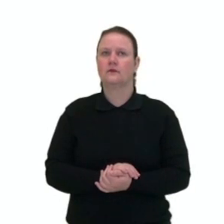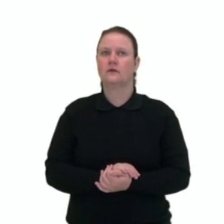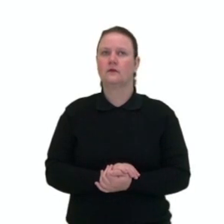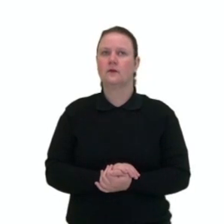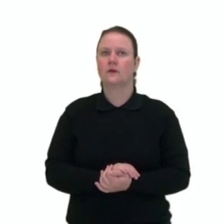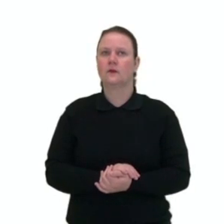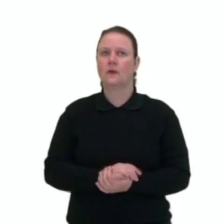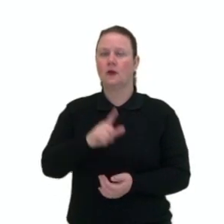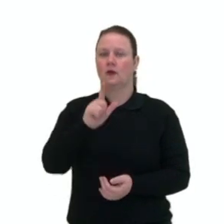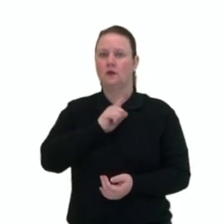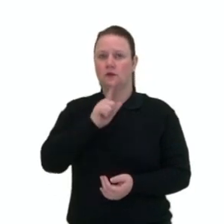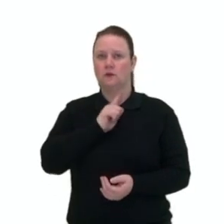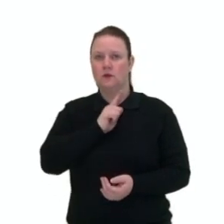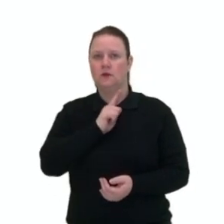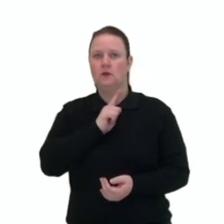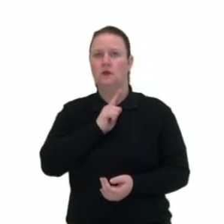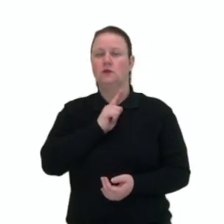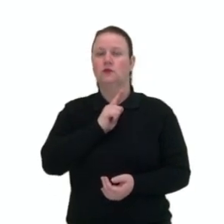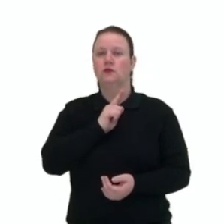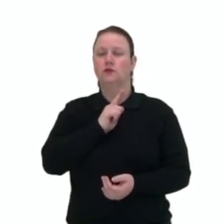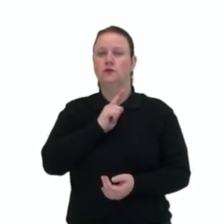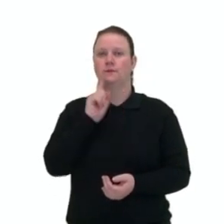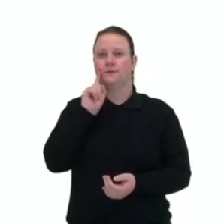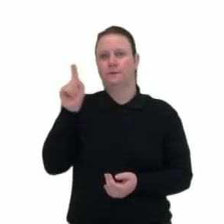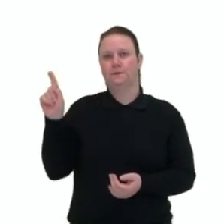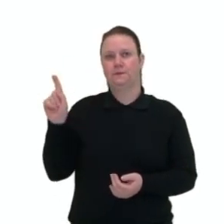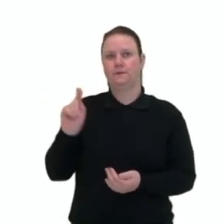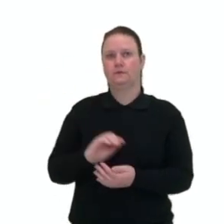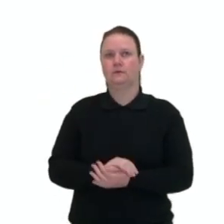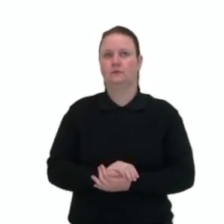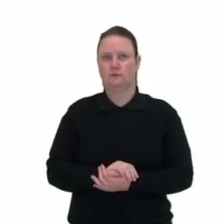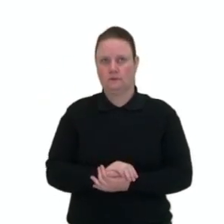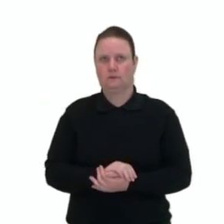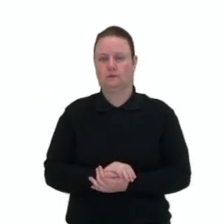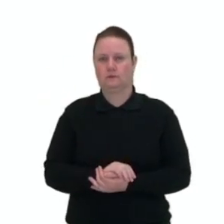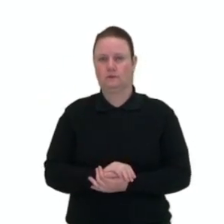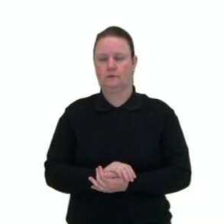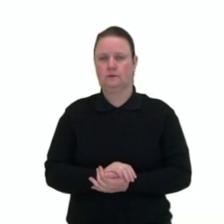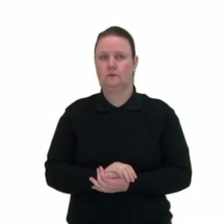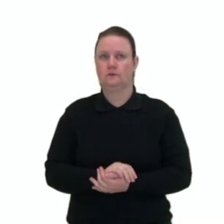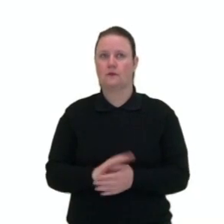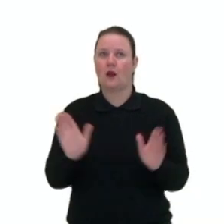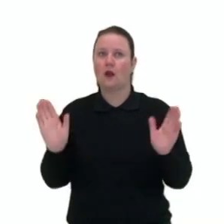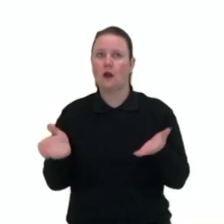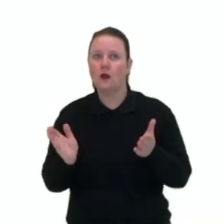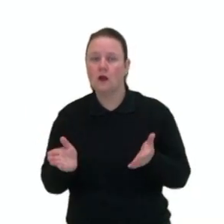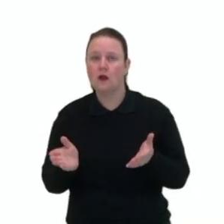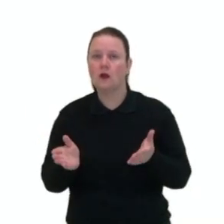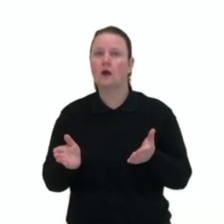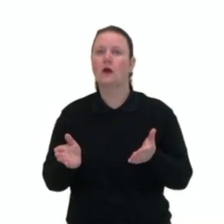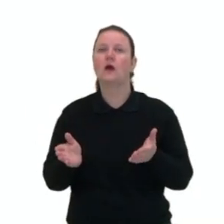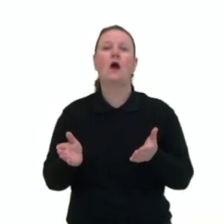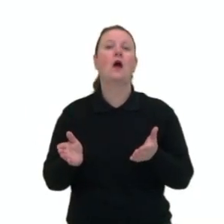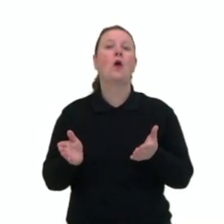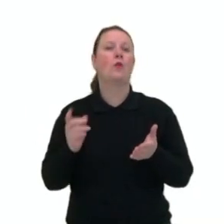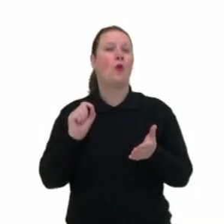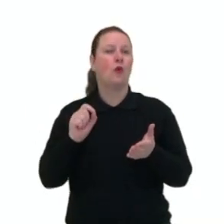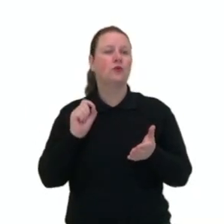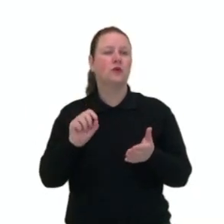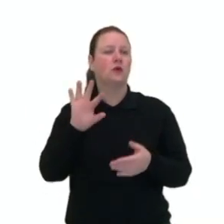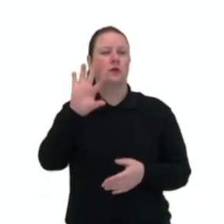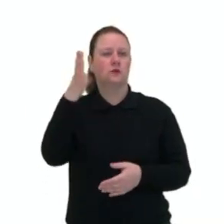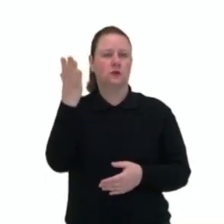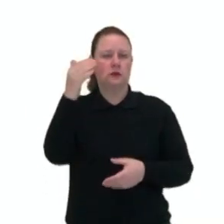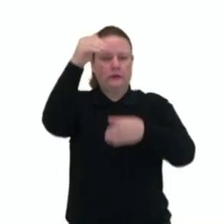sem falar nos militares, que viam no PT a ameaça do temido revanchismo. Foi emblemática